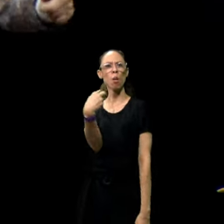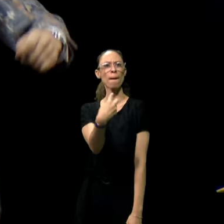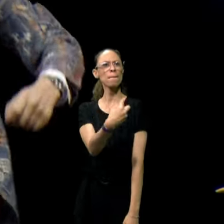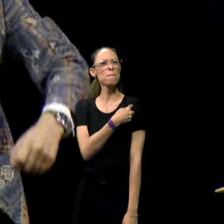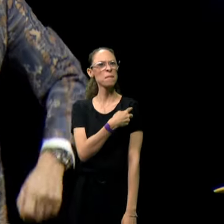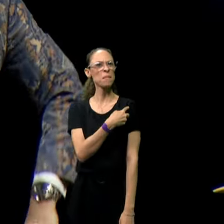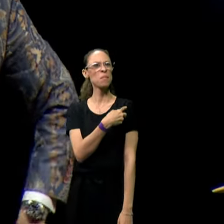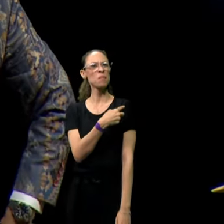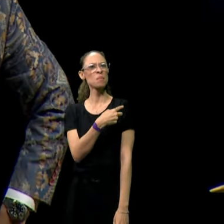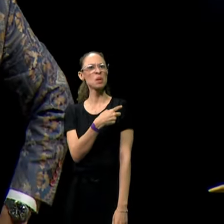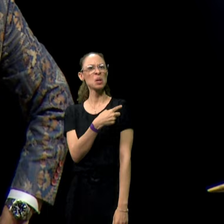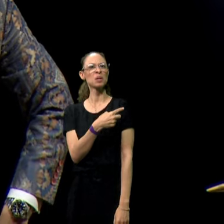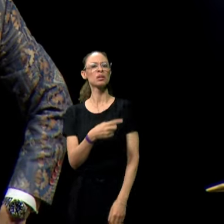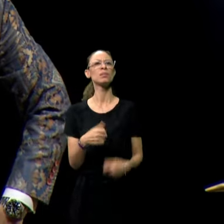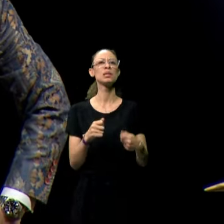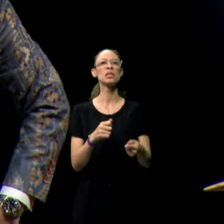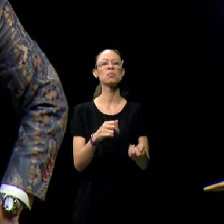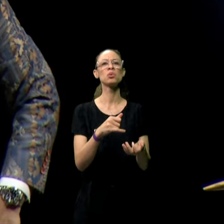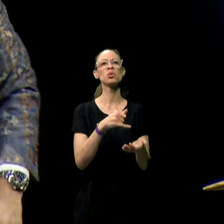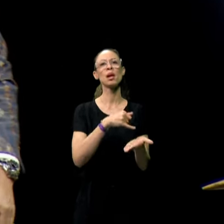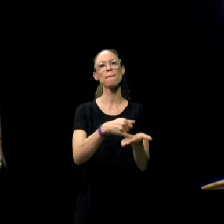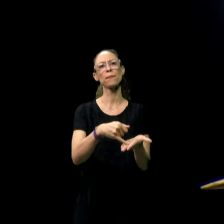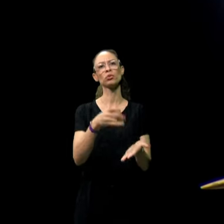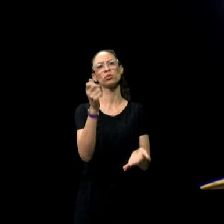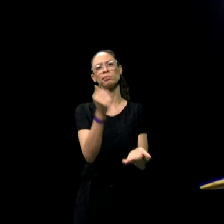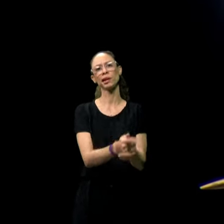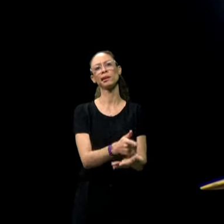temos que ir a pagar imposto.